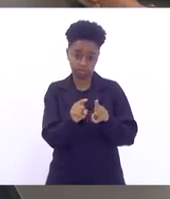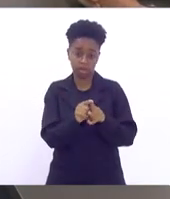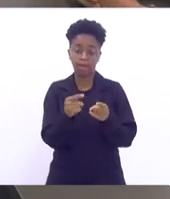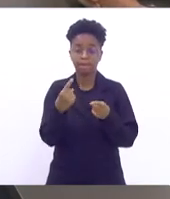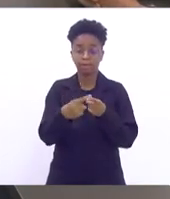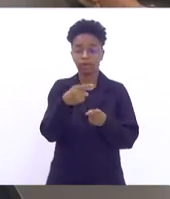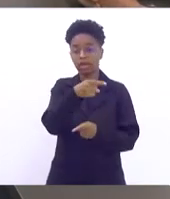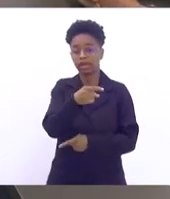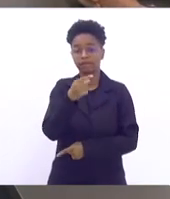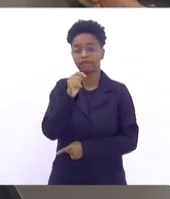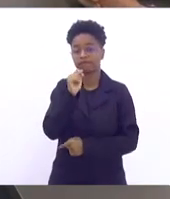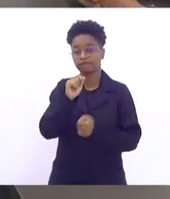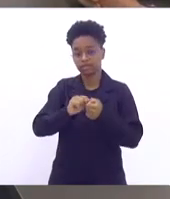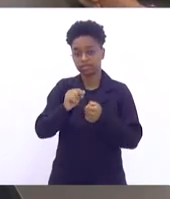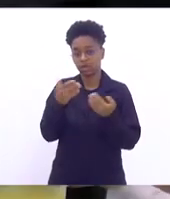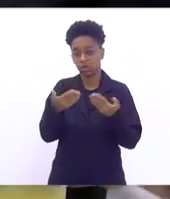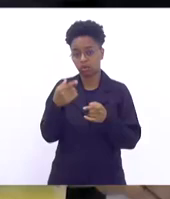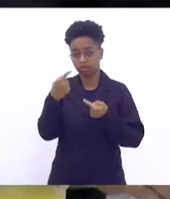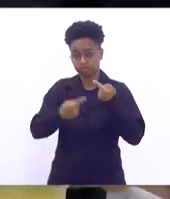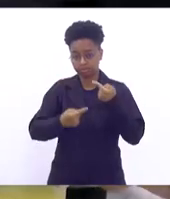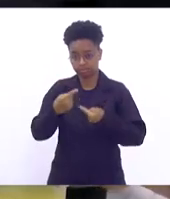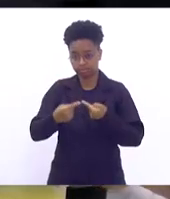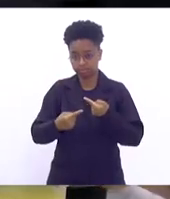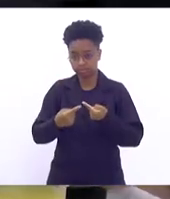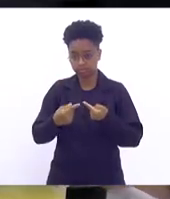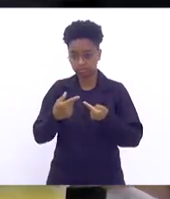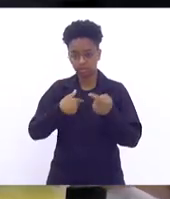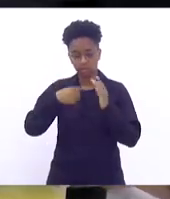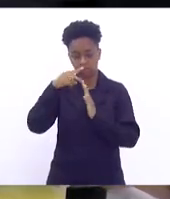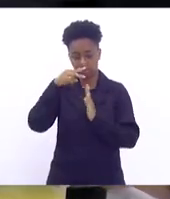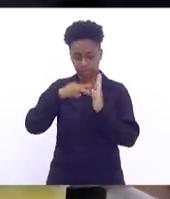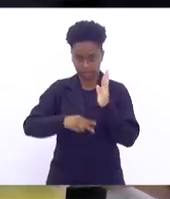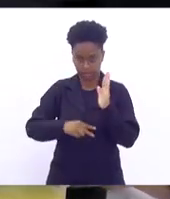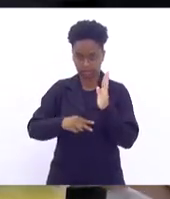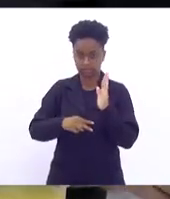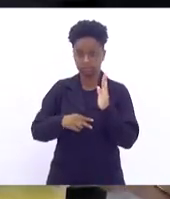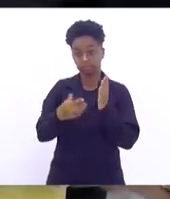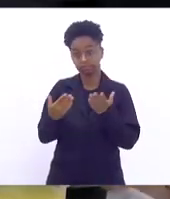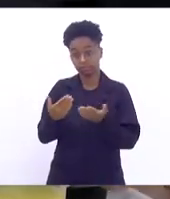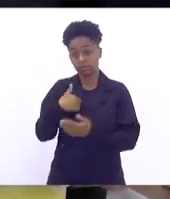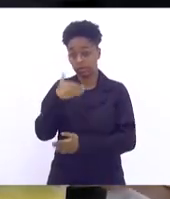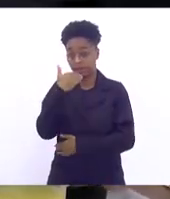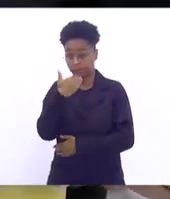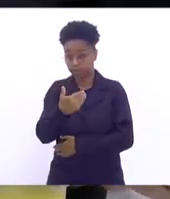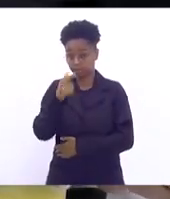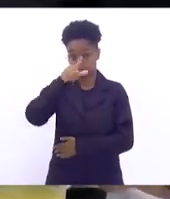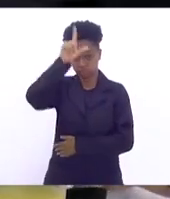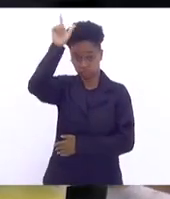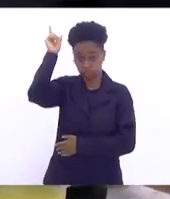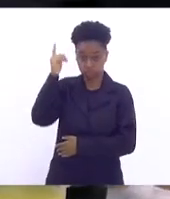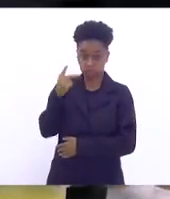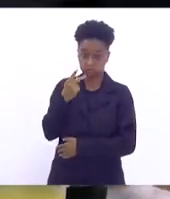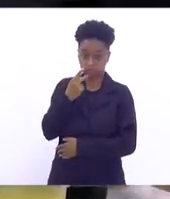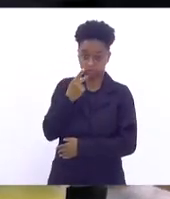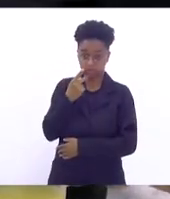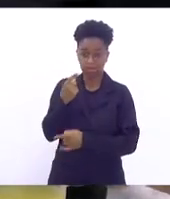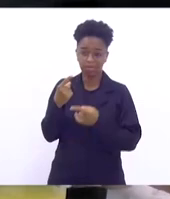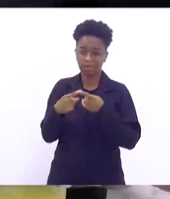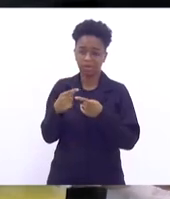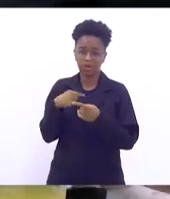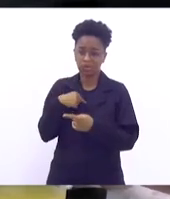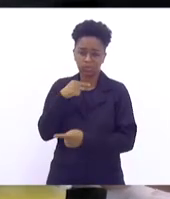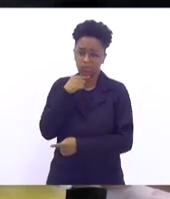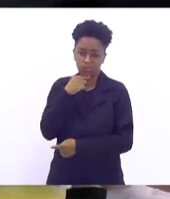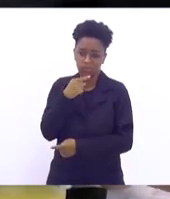deputado vai fazer aí o debate eu eu fui ler aqui e aí peço ao Deputado Luis Paulo que que eu não consegui